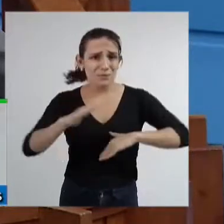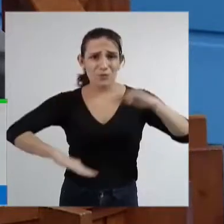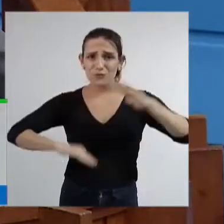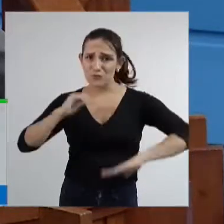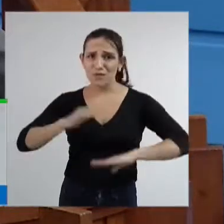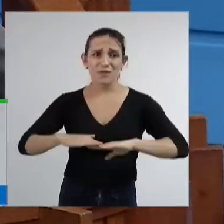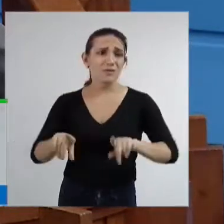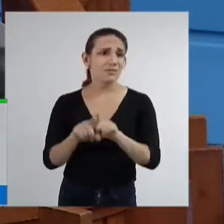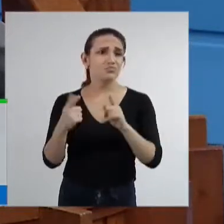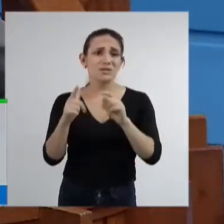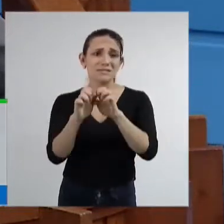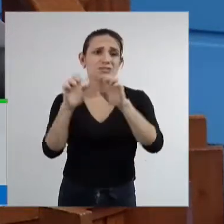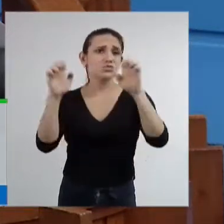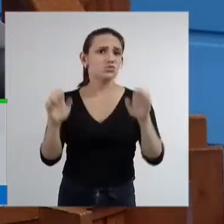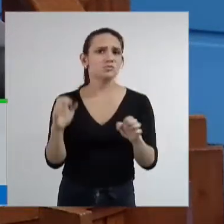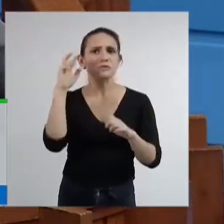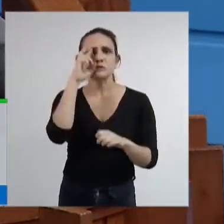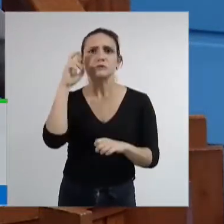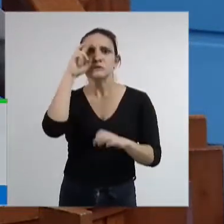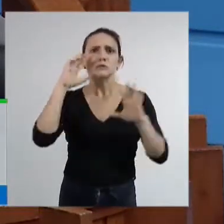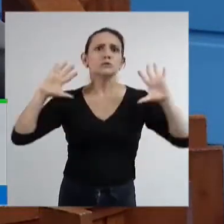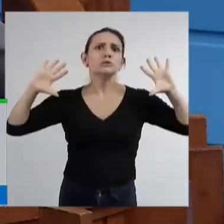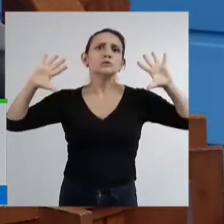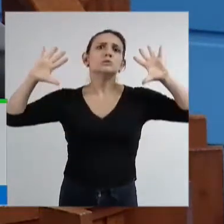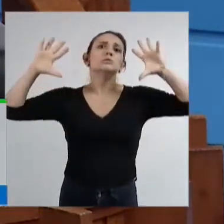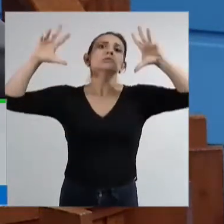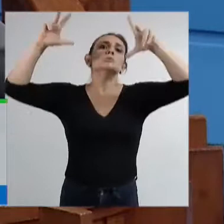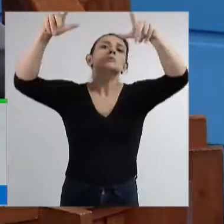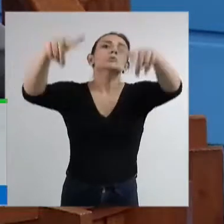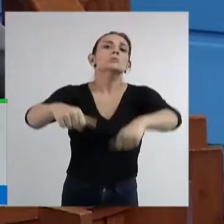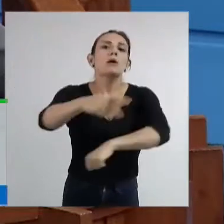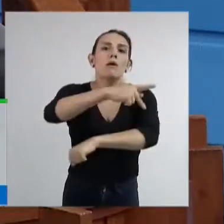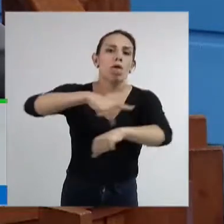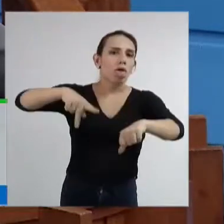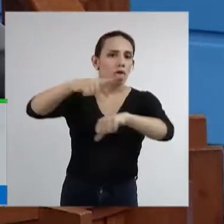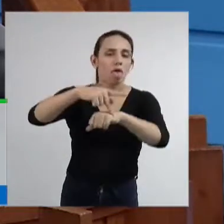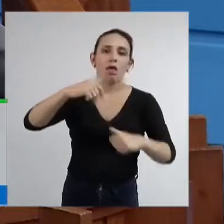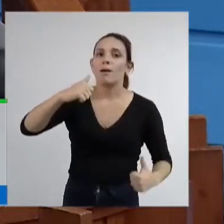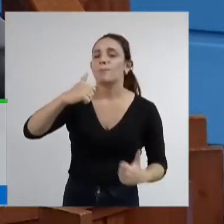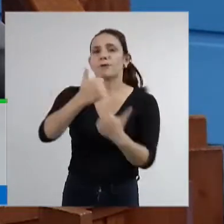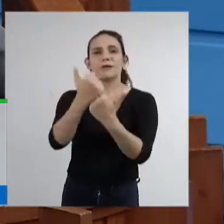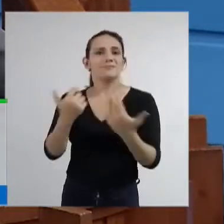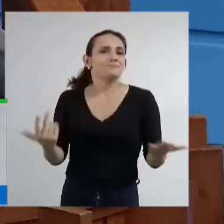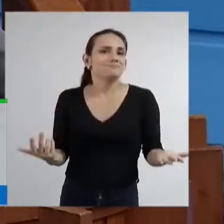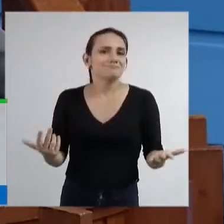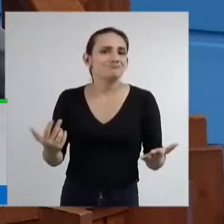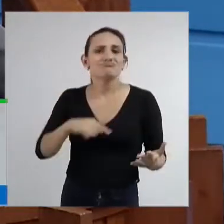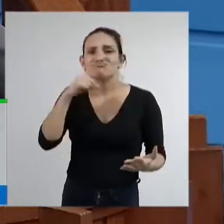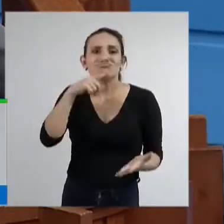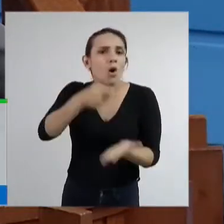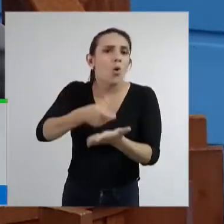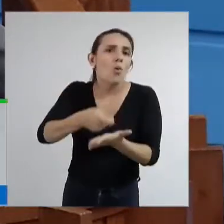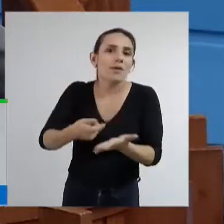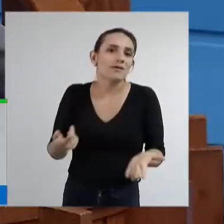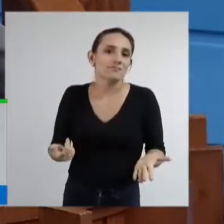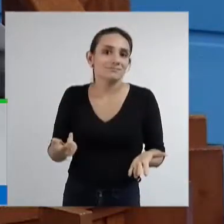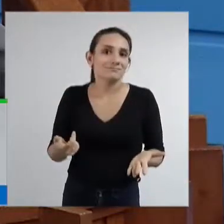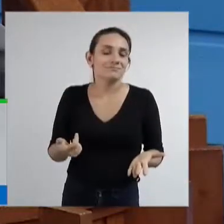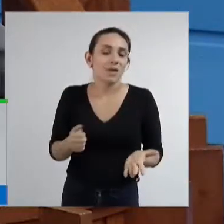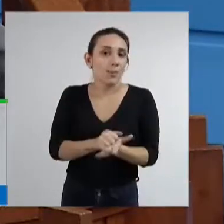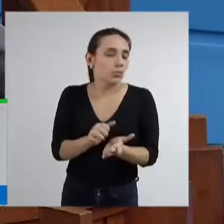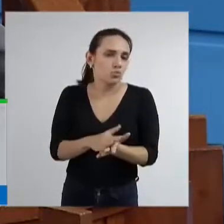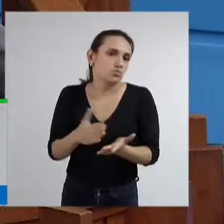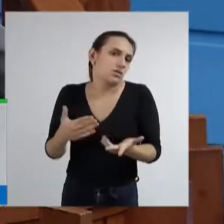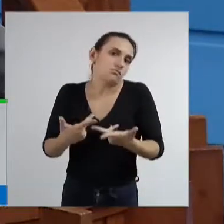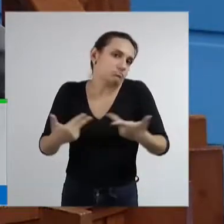estrutura, para em todo o Brasil, em todo o país, dar suporte a essas reclamações e cobrar